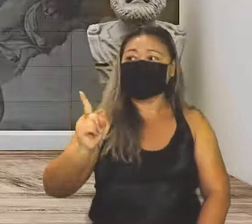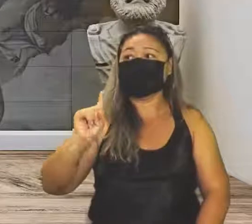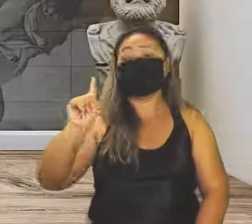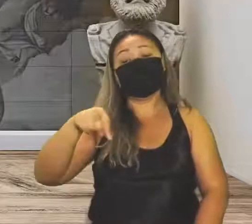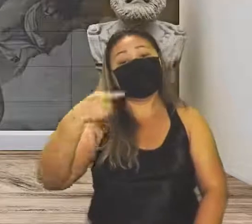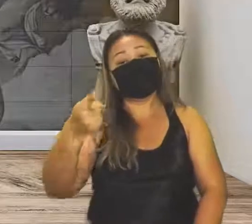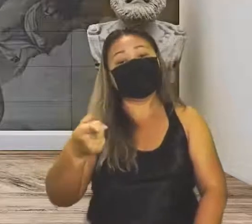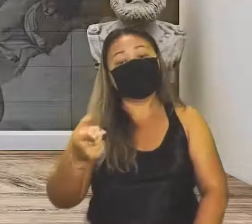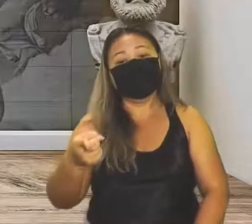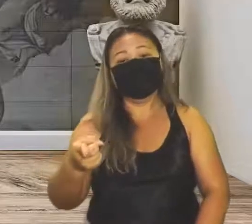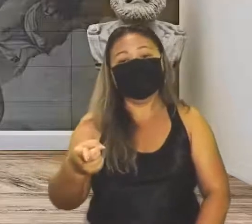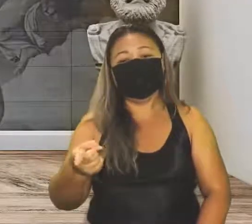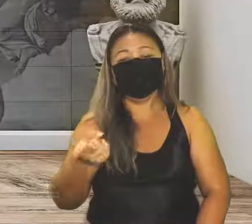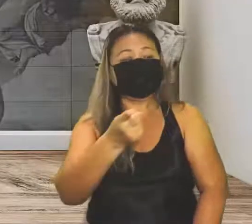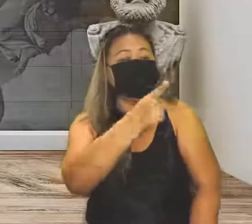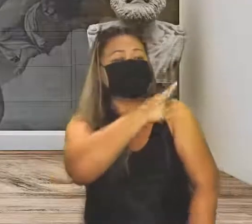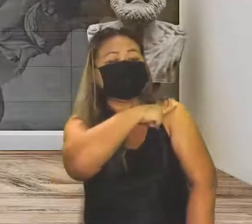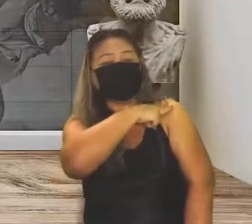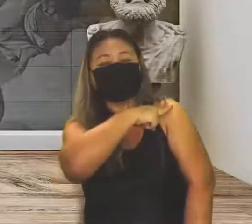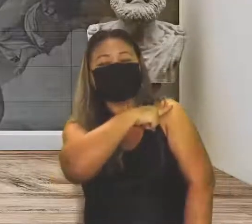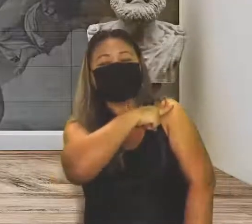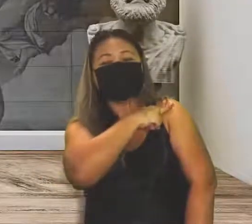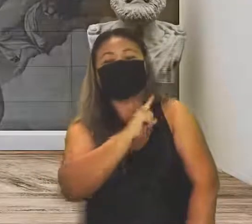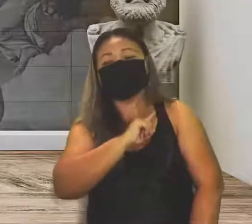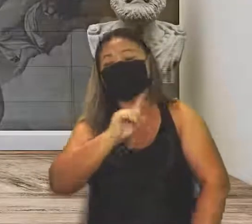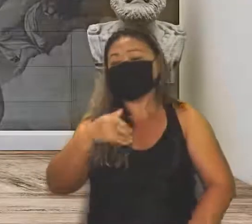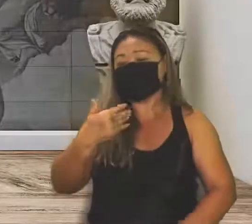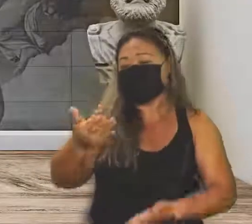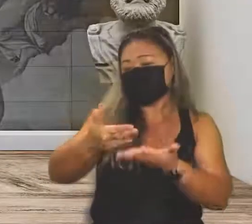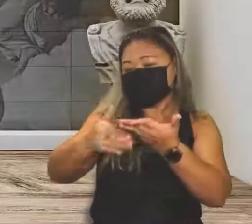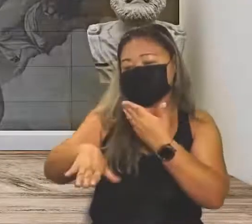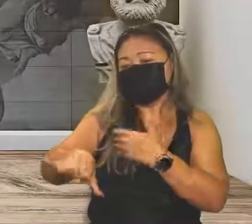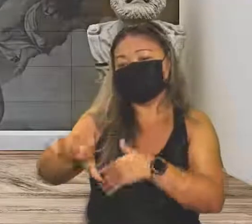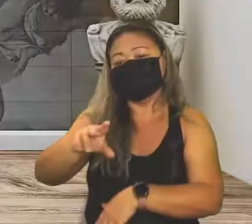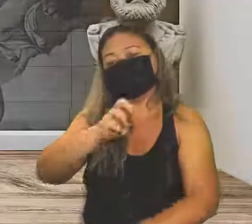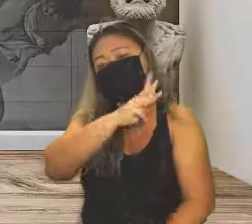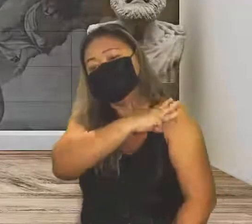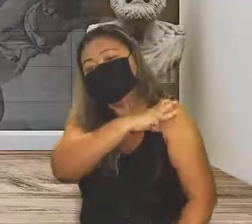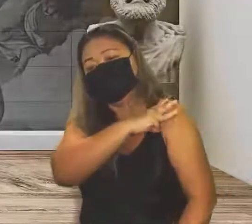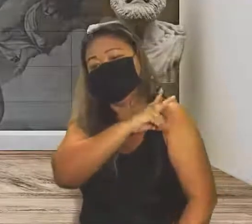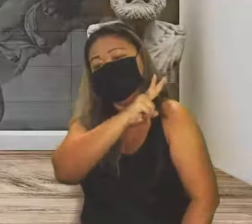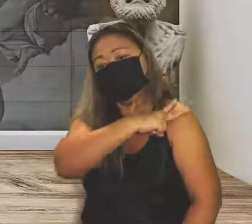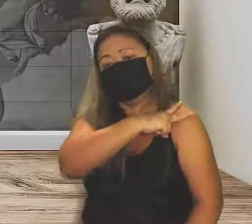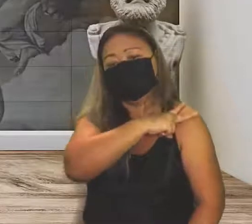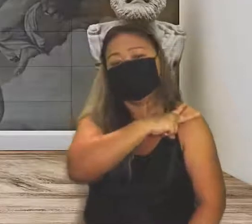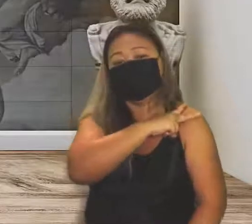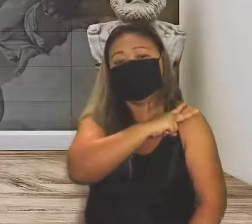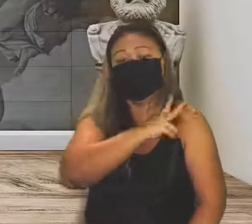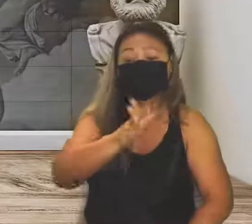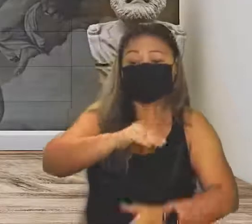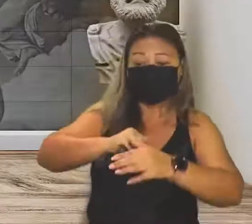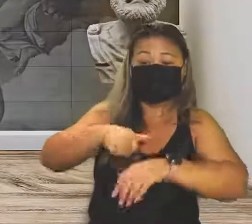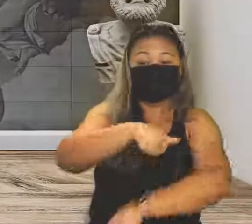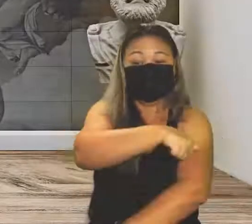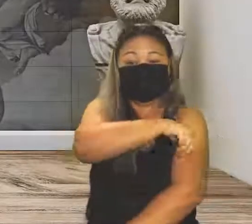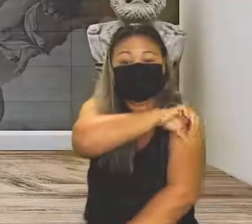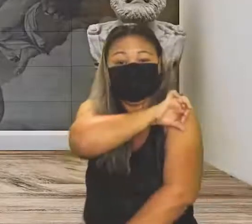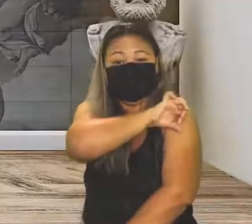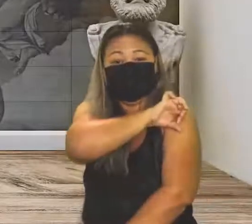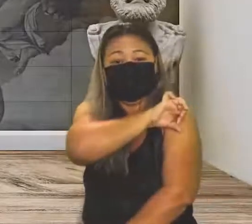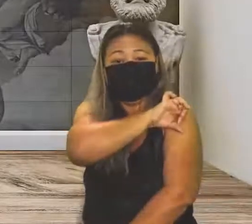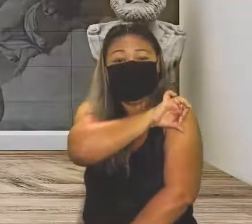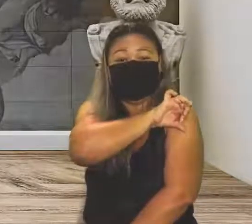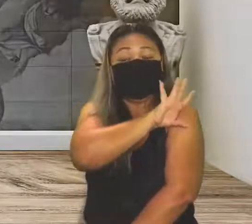ensino médio, 1º ano, que eu não vou dialogar com o pessoal do 3º, 2º. o pessoal do fundamental,